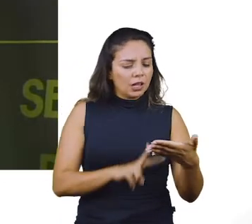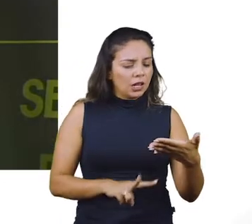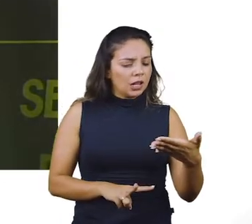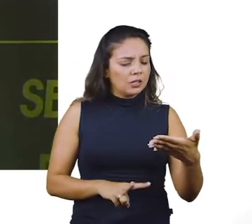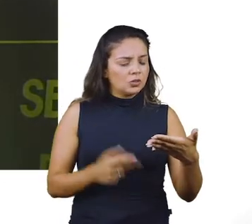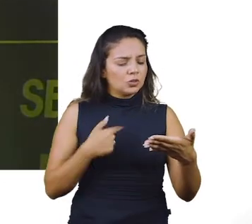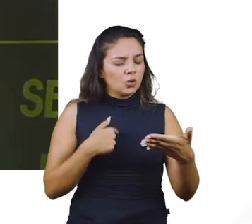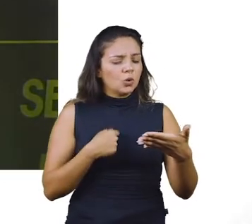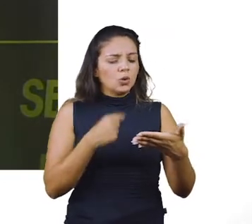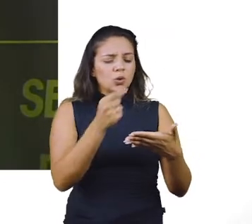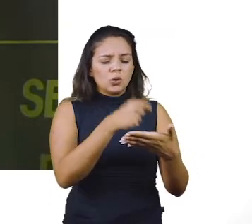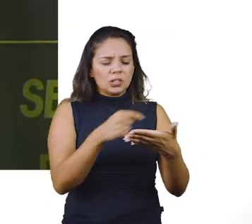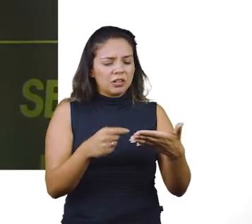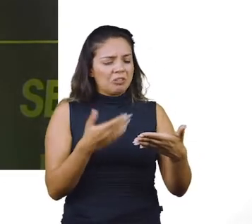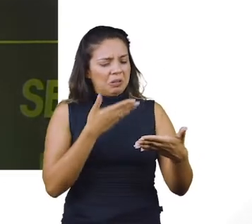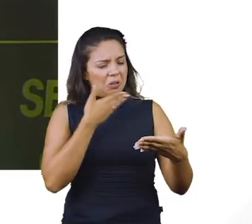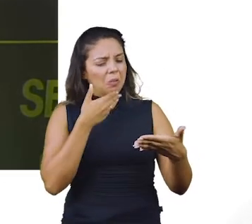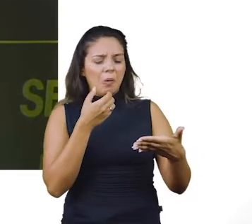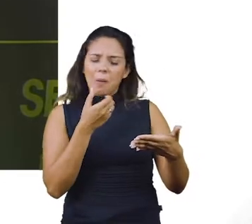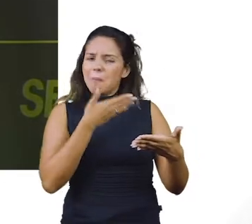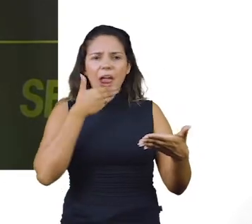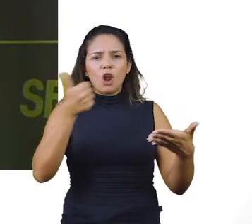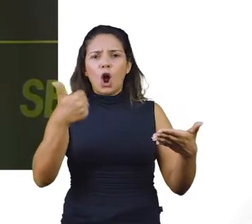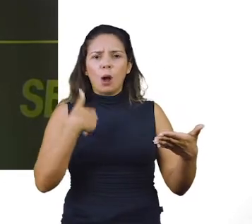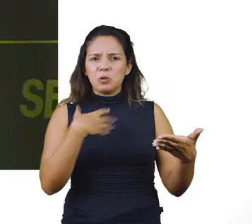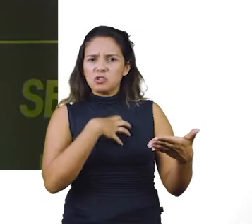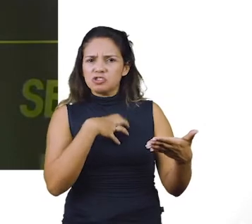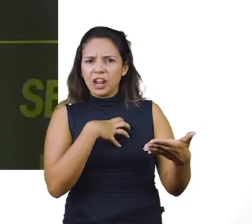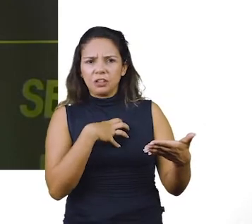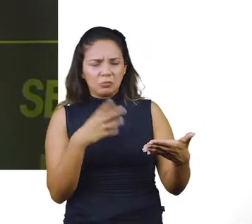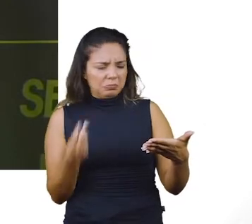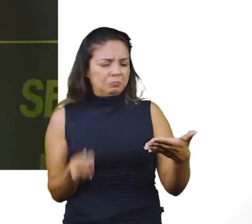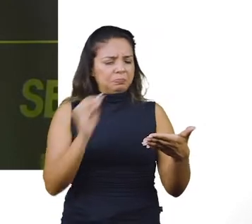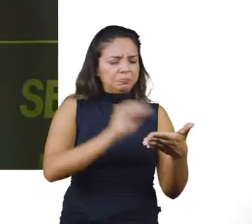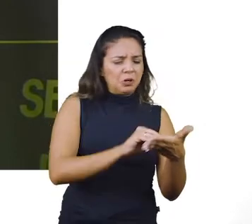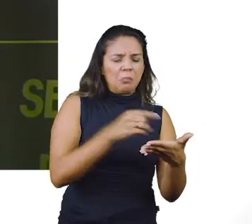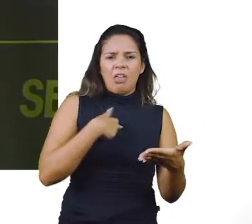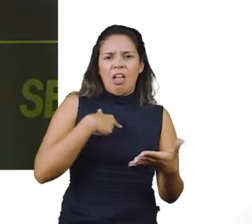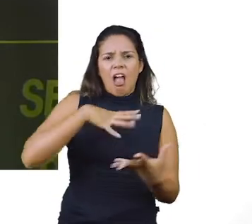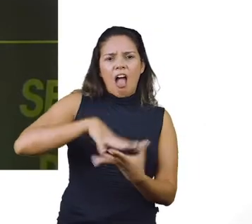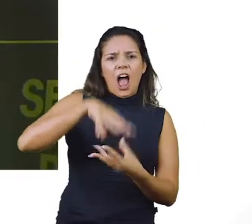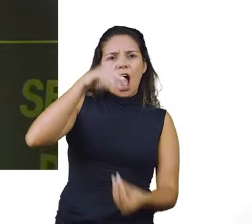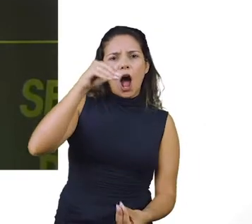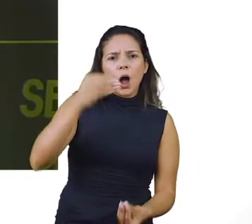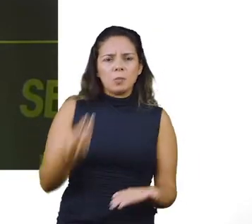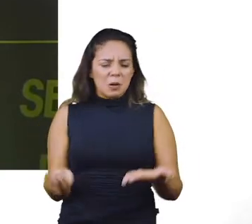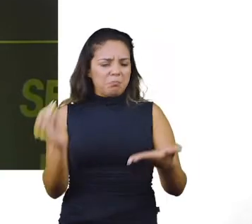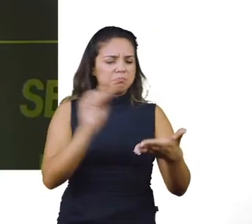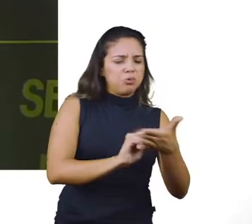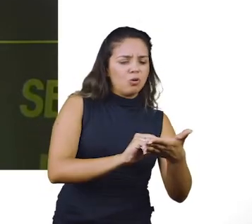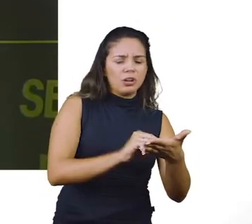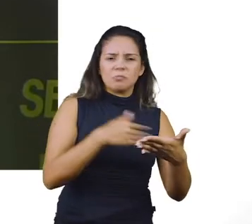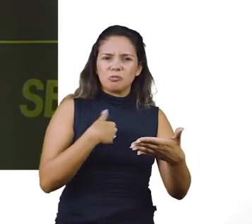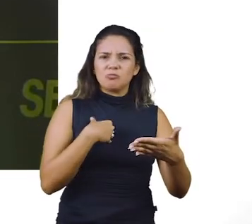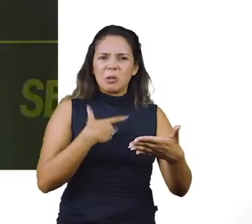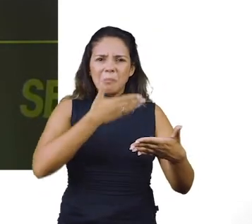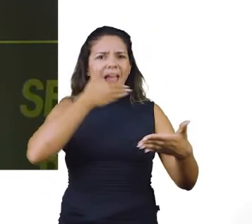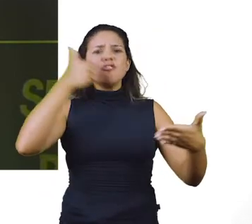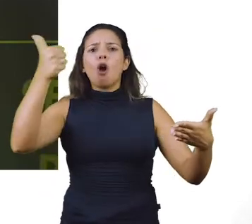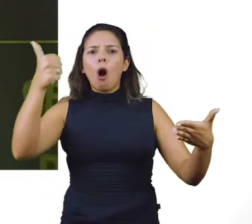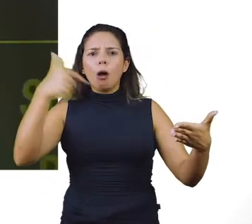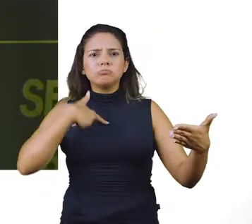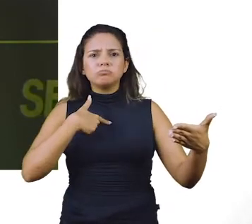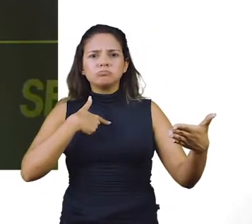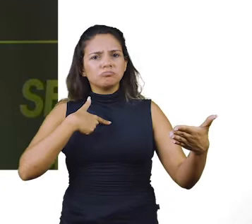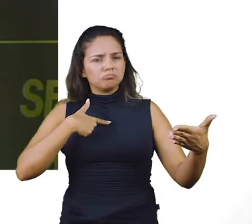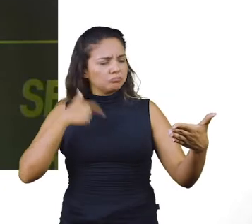podia, eu pus aqui meu coração, minha alma, meu talento, tudo o que eu podia fazer de melhor eu fiz. Aí eu acho